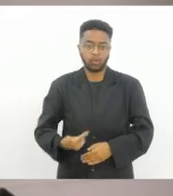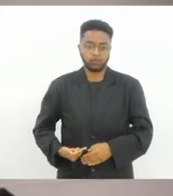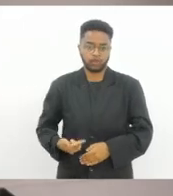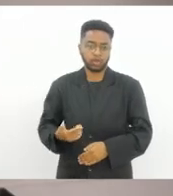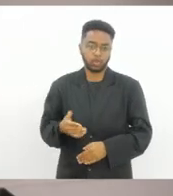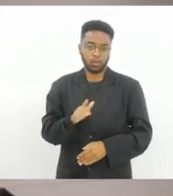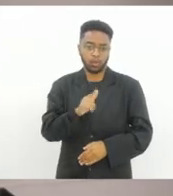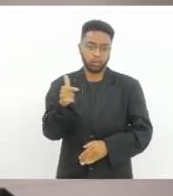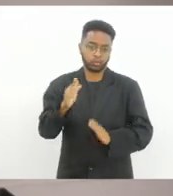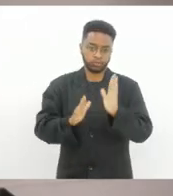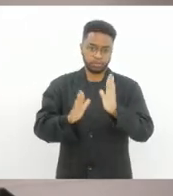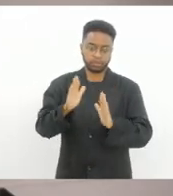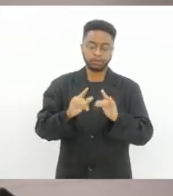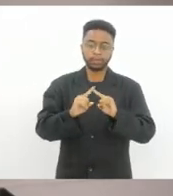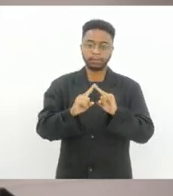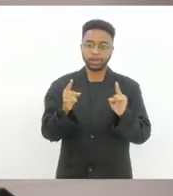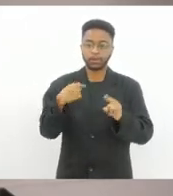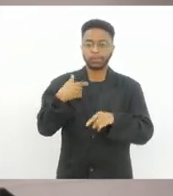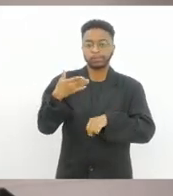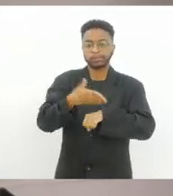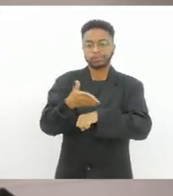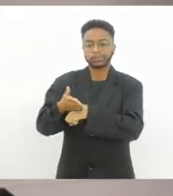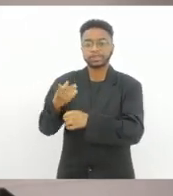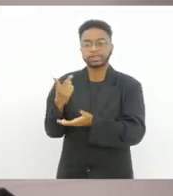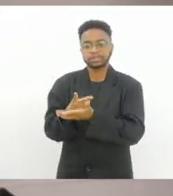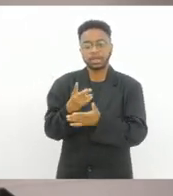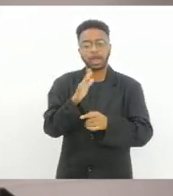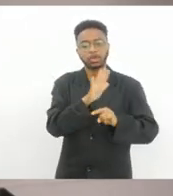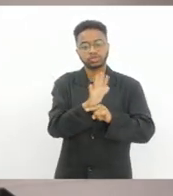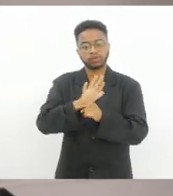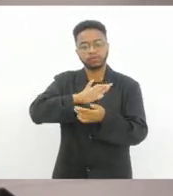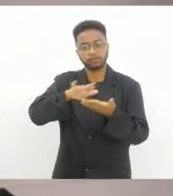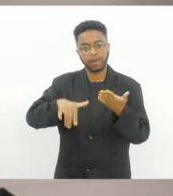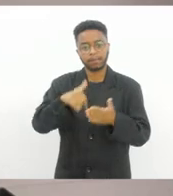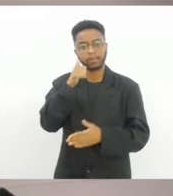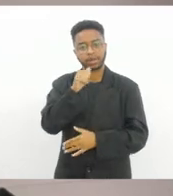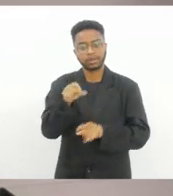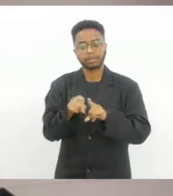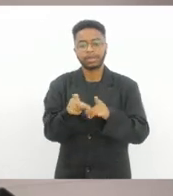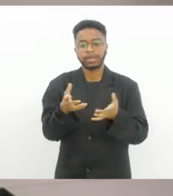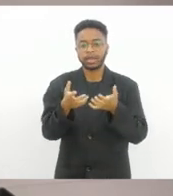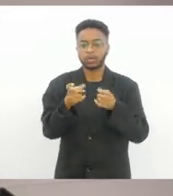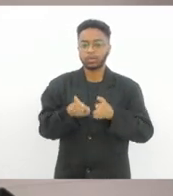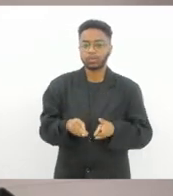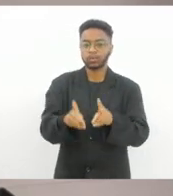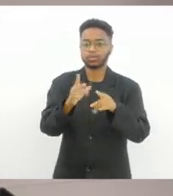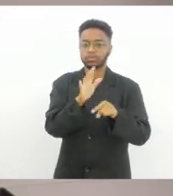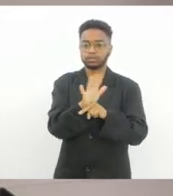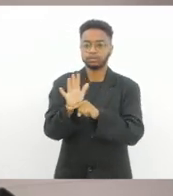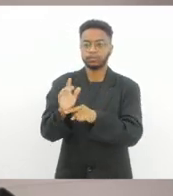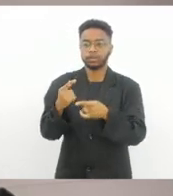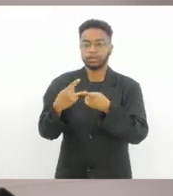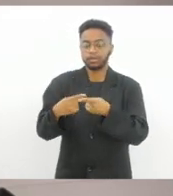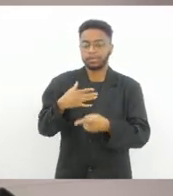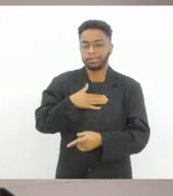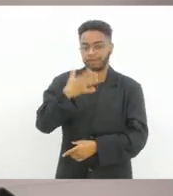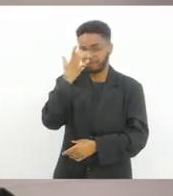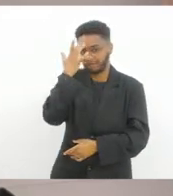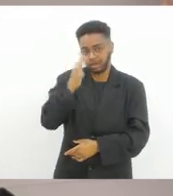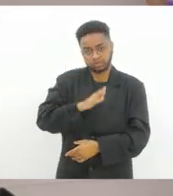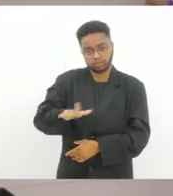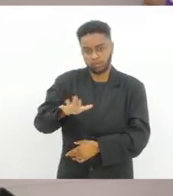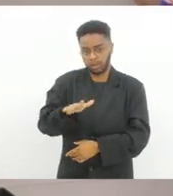né? E eu sempre participei muito, ajudei outras mulheres e quero continuar ajudando, porque não foi fácil o que eu